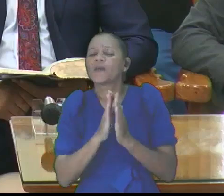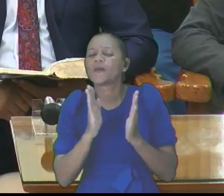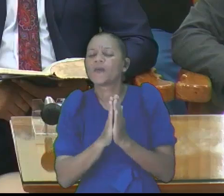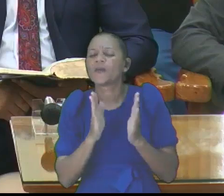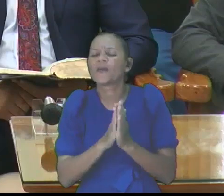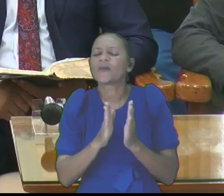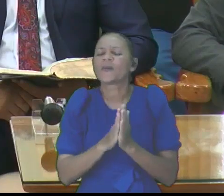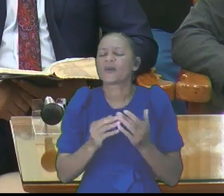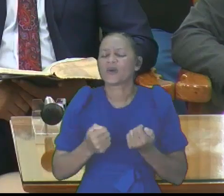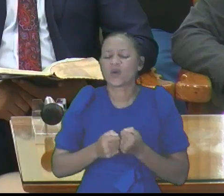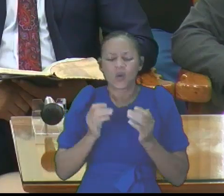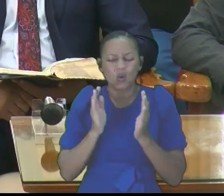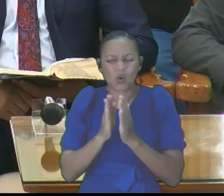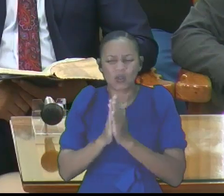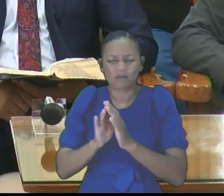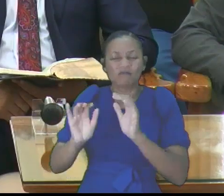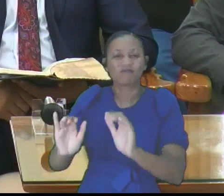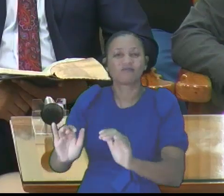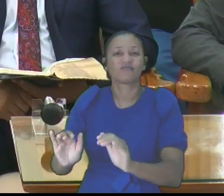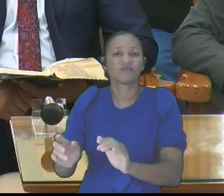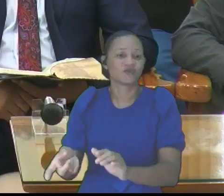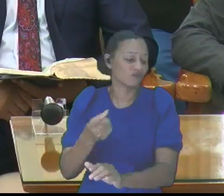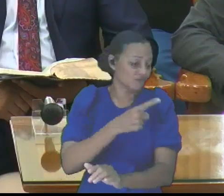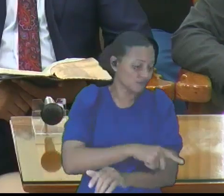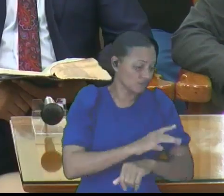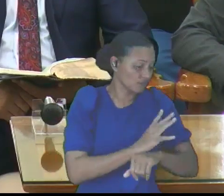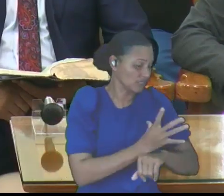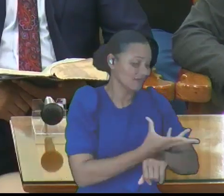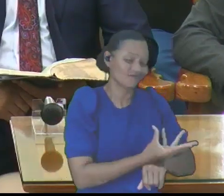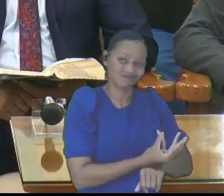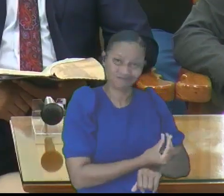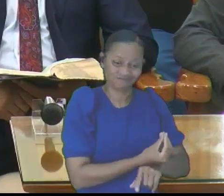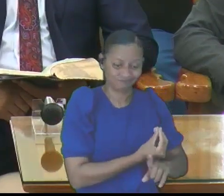foi que orou para ele ser cheio do Espírito Santo? Foi a igreja.